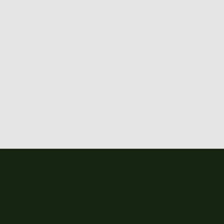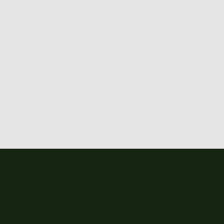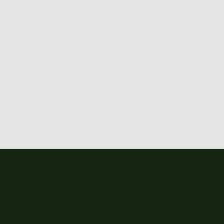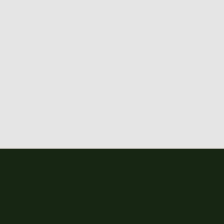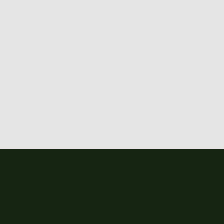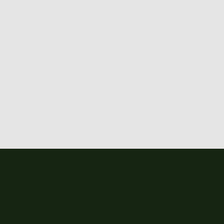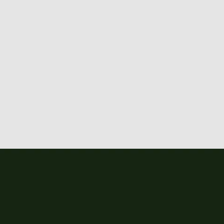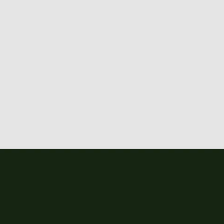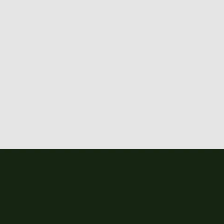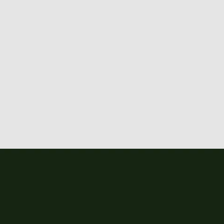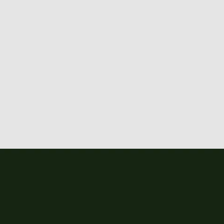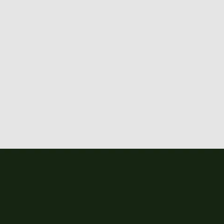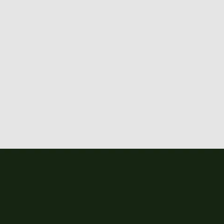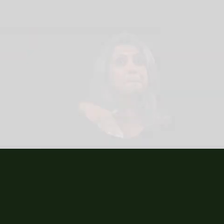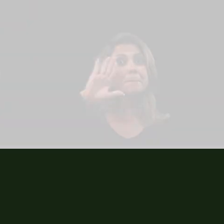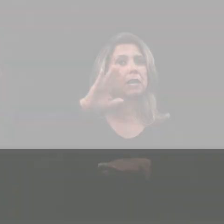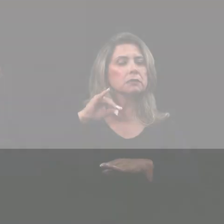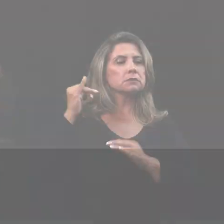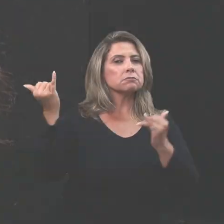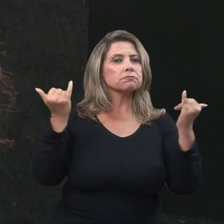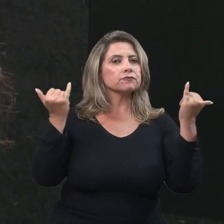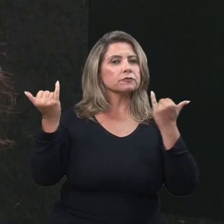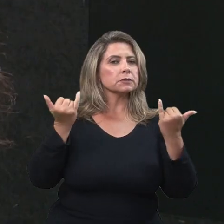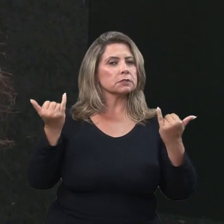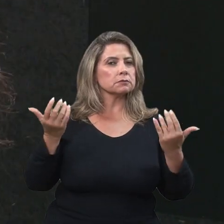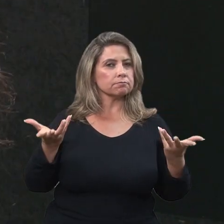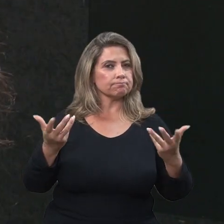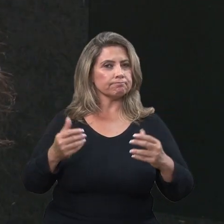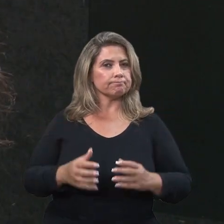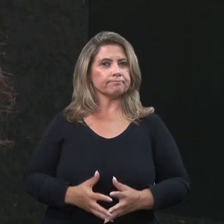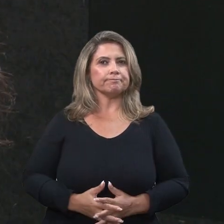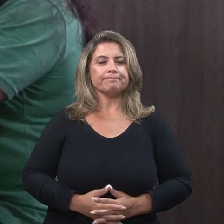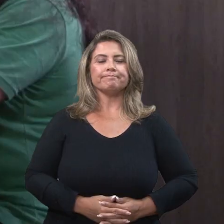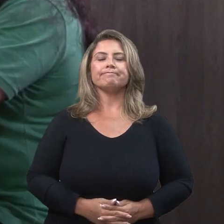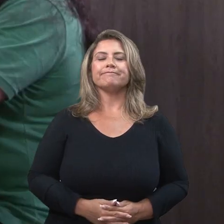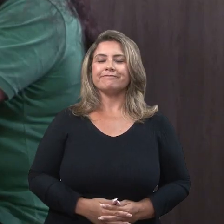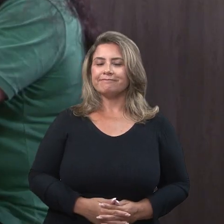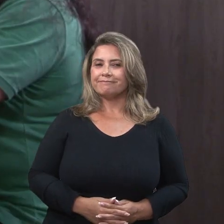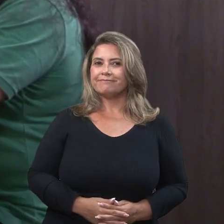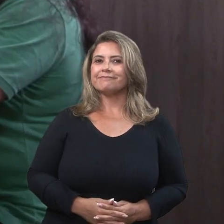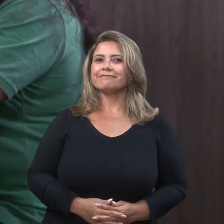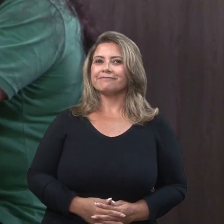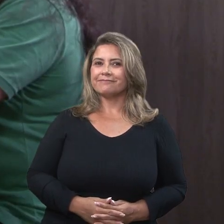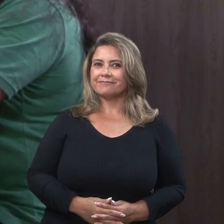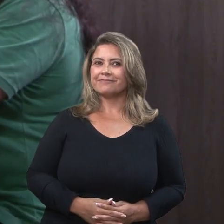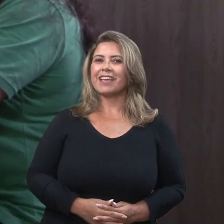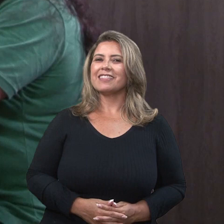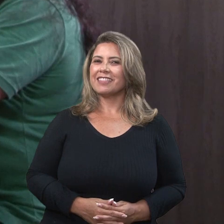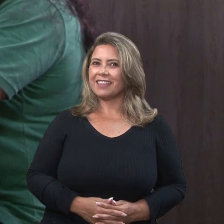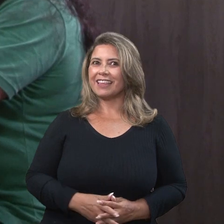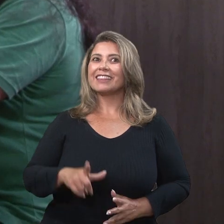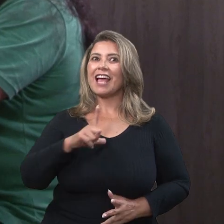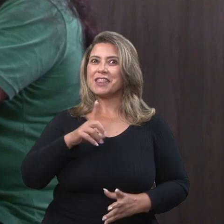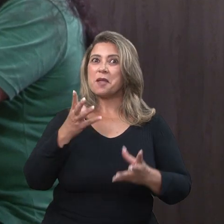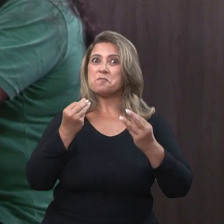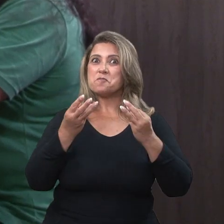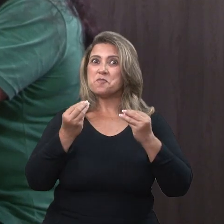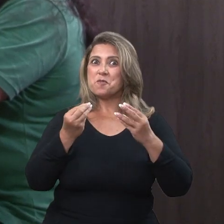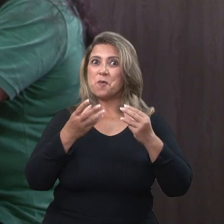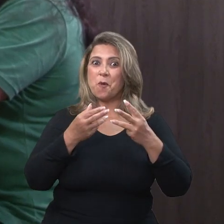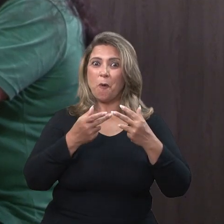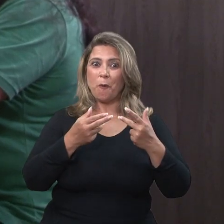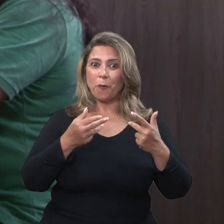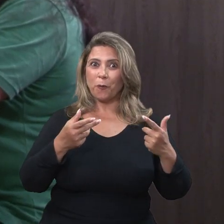onde eu encontro mais informações sobre isso. Muito bom. Então, temos muita coisa aqui dentro, temos muita